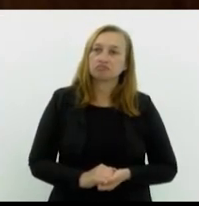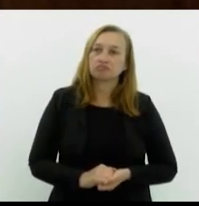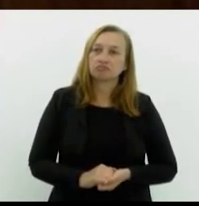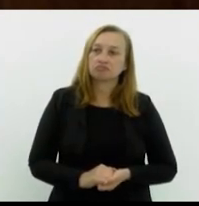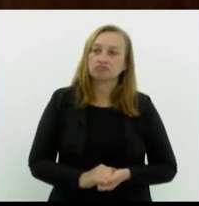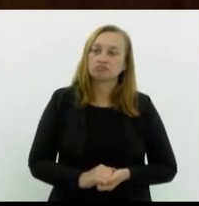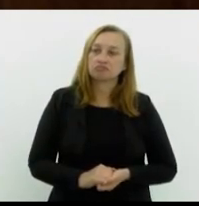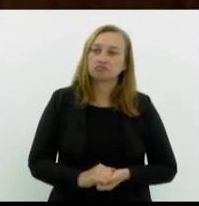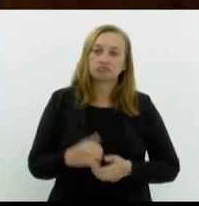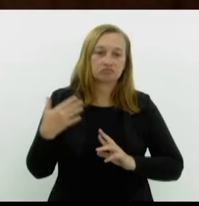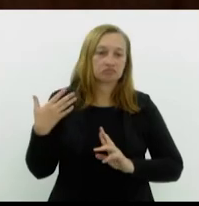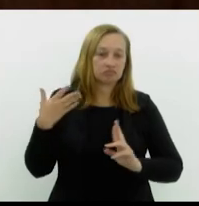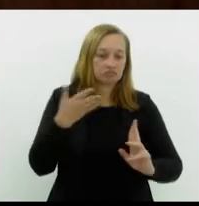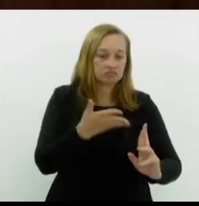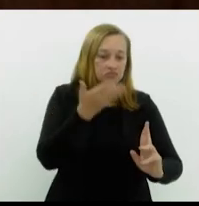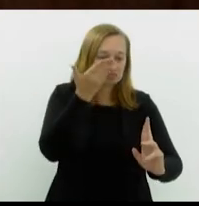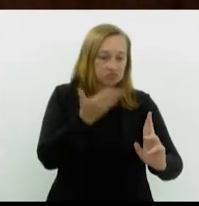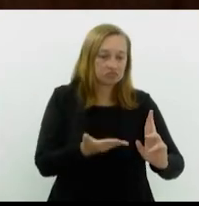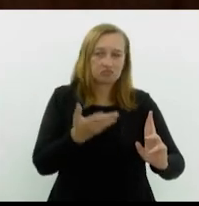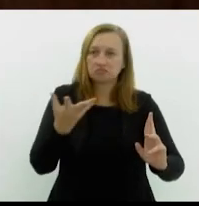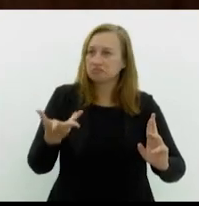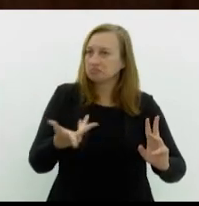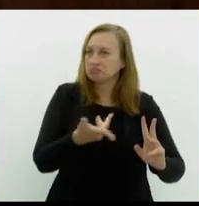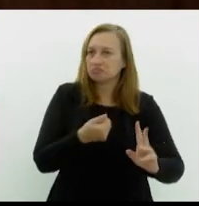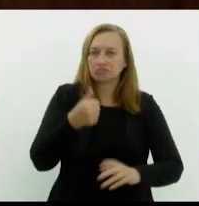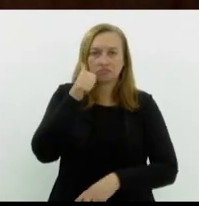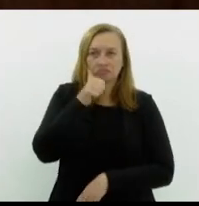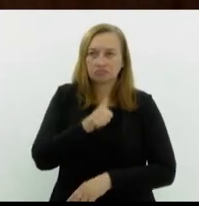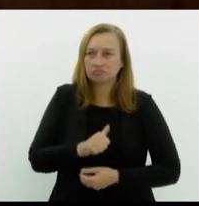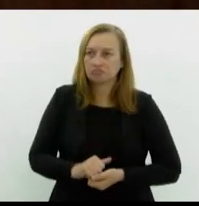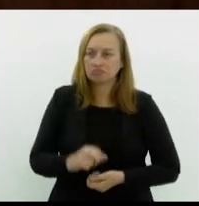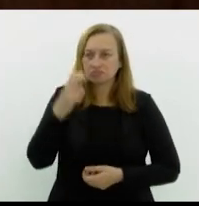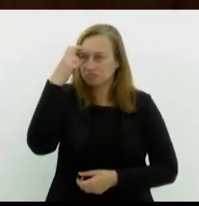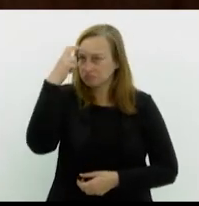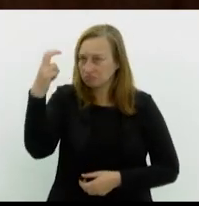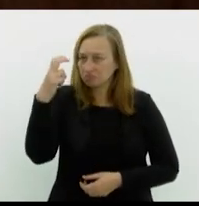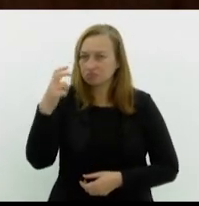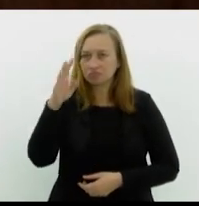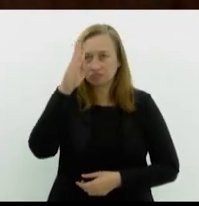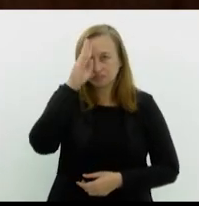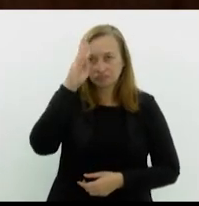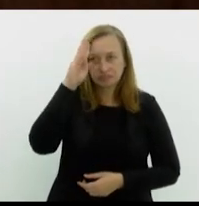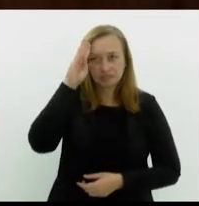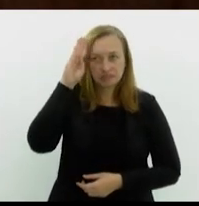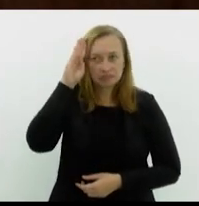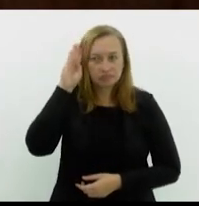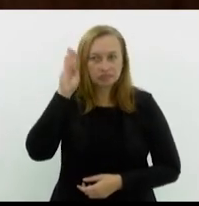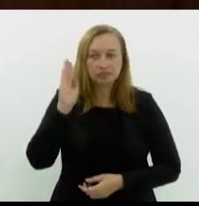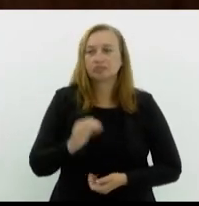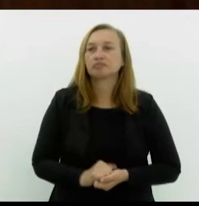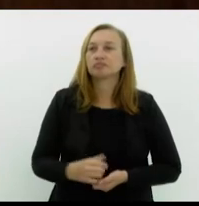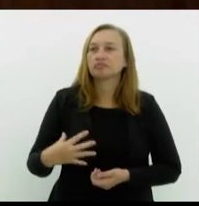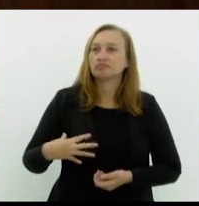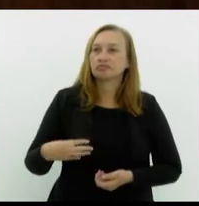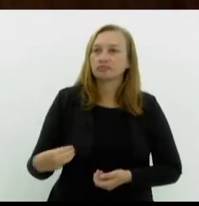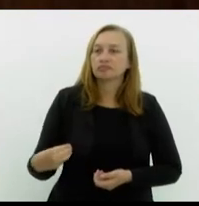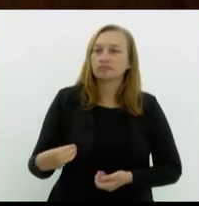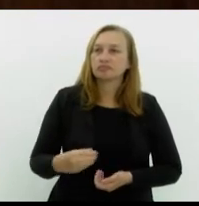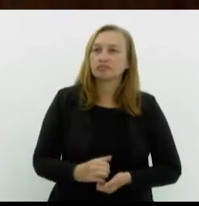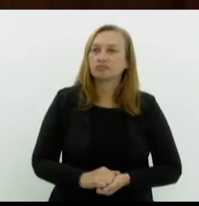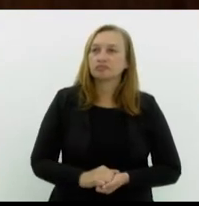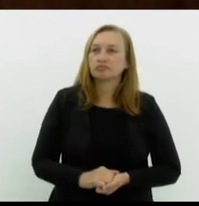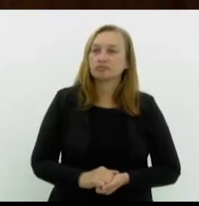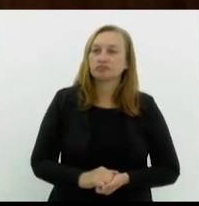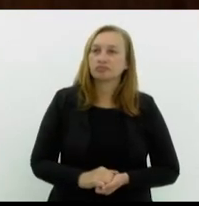tão notável de uma mulher culta do mundo acadêmico, filha de